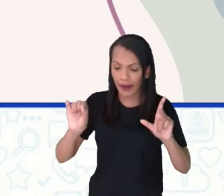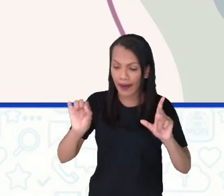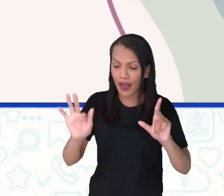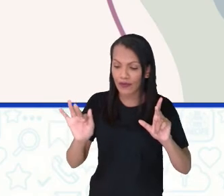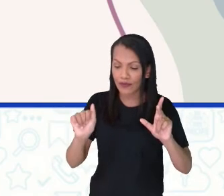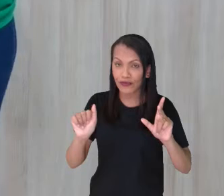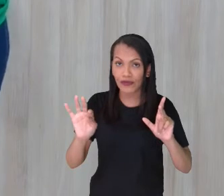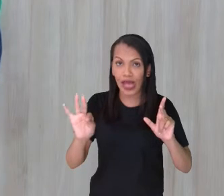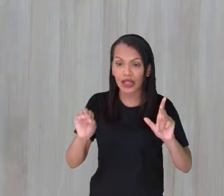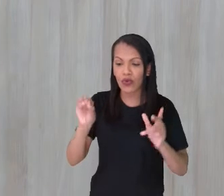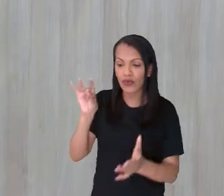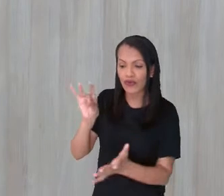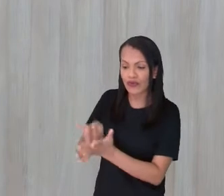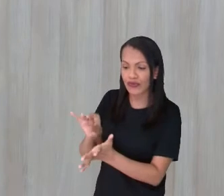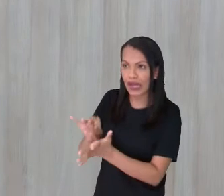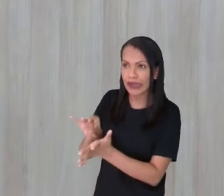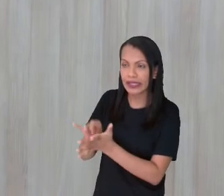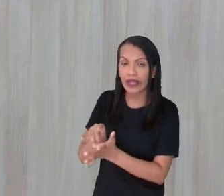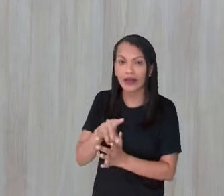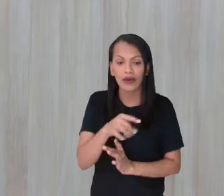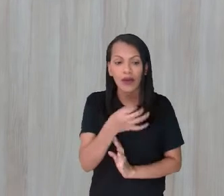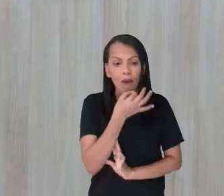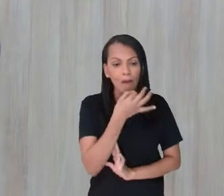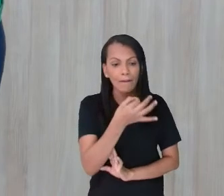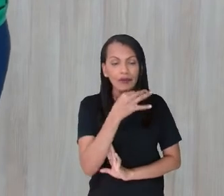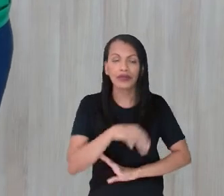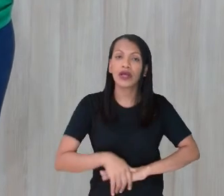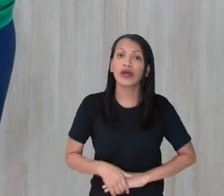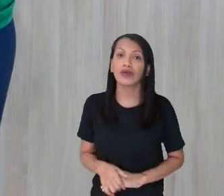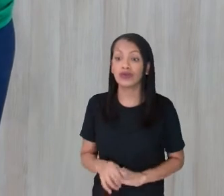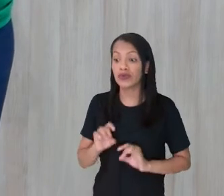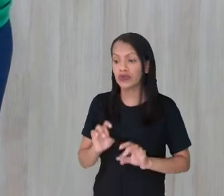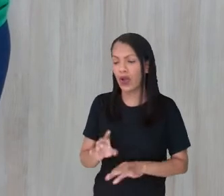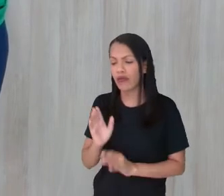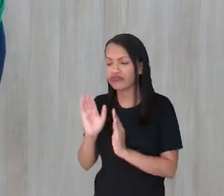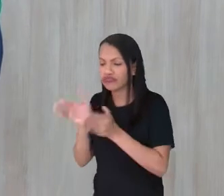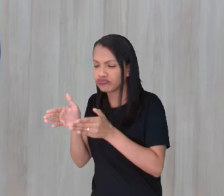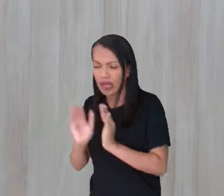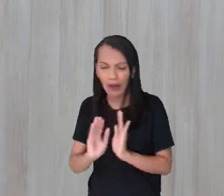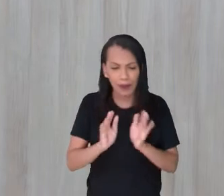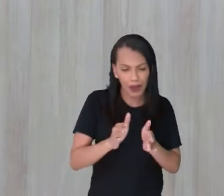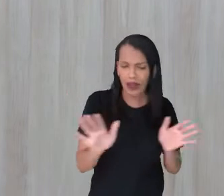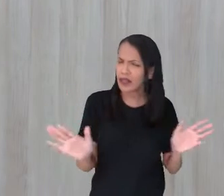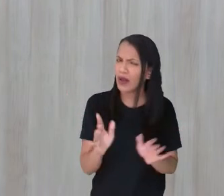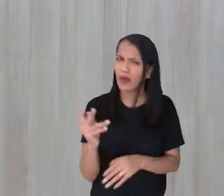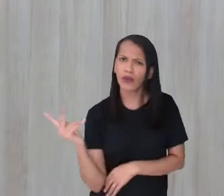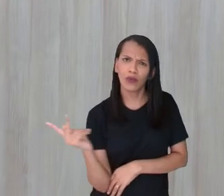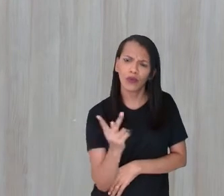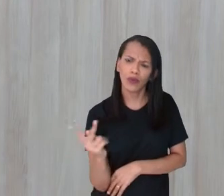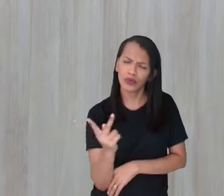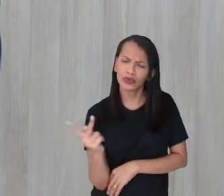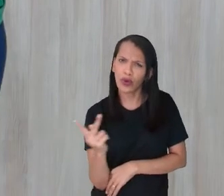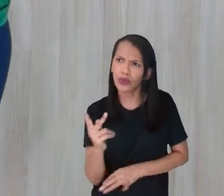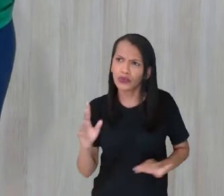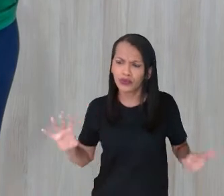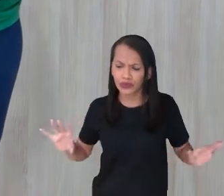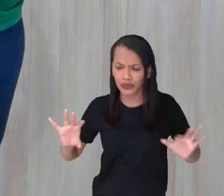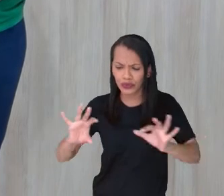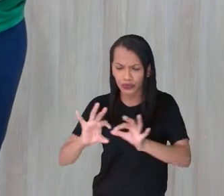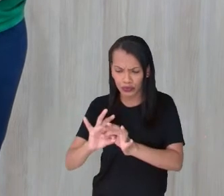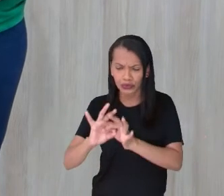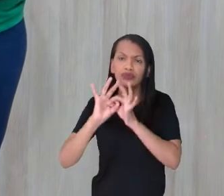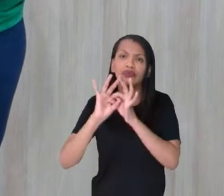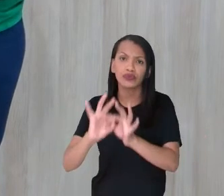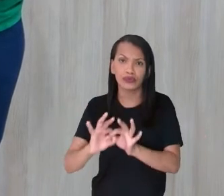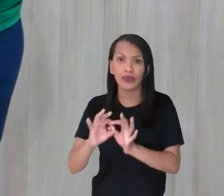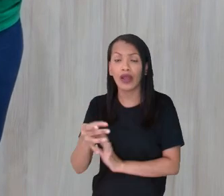gente acaba ficando somente no fato, somente na opinião. Não, a gente tem que buscar o fato e a